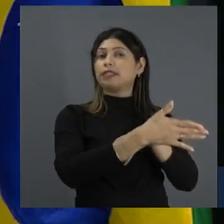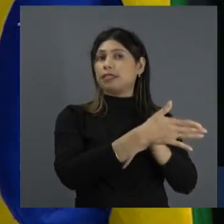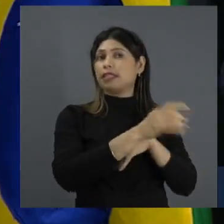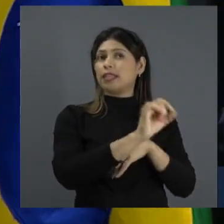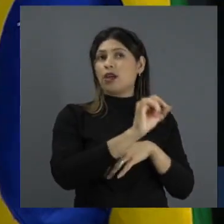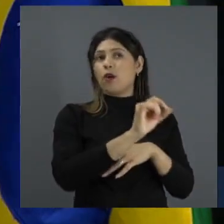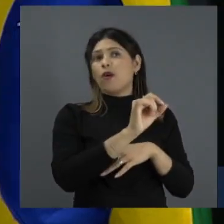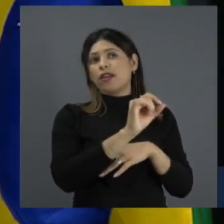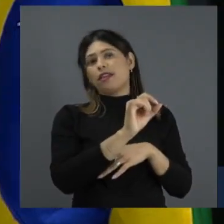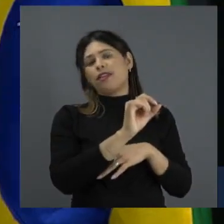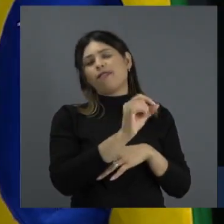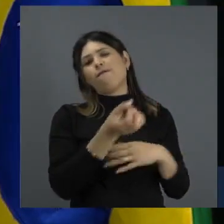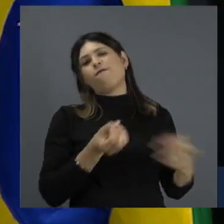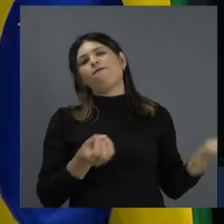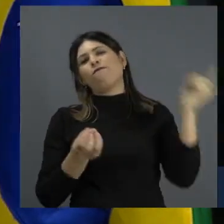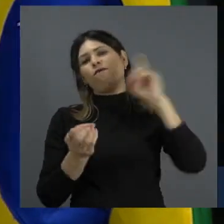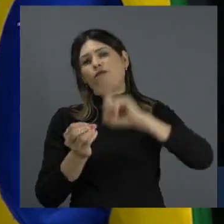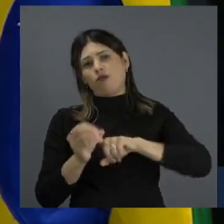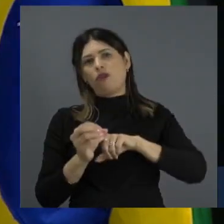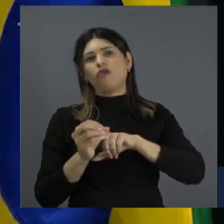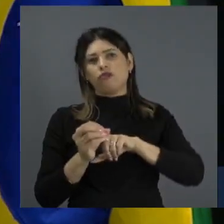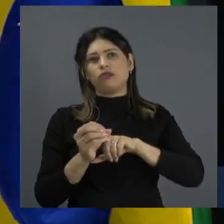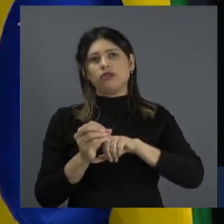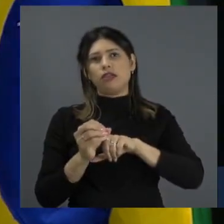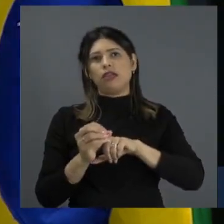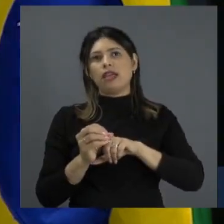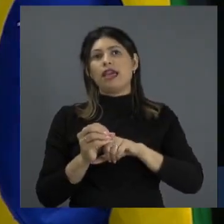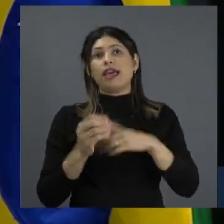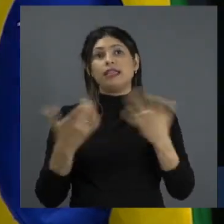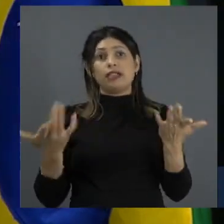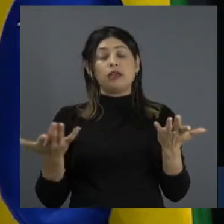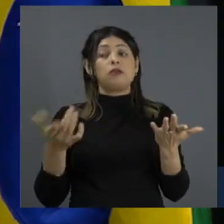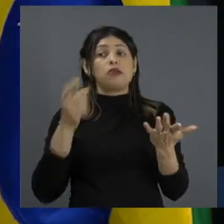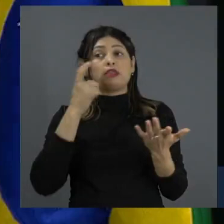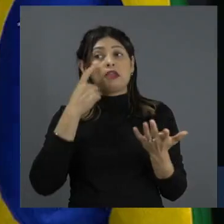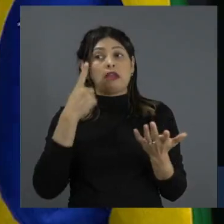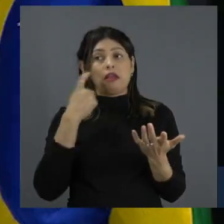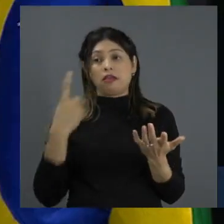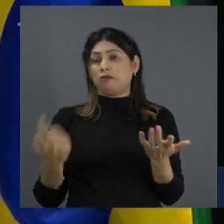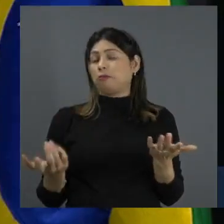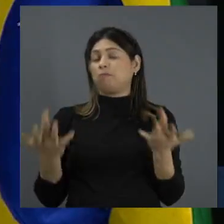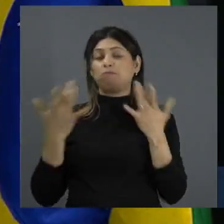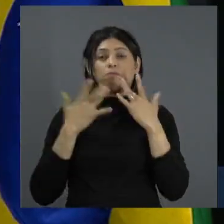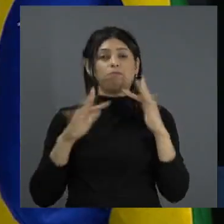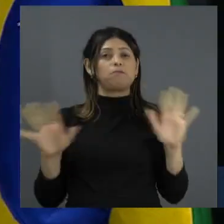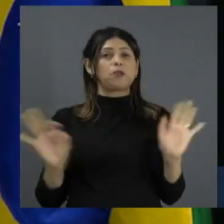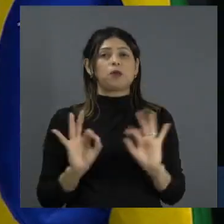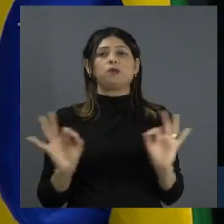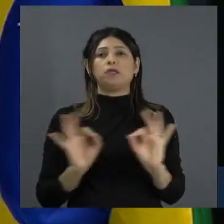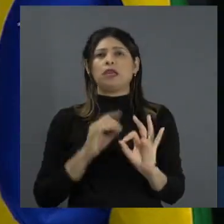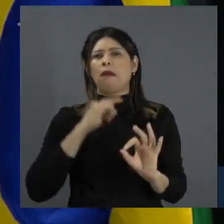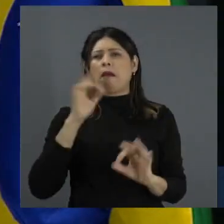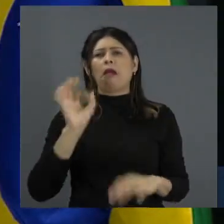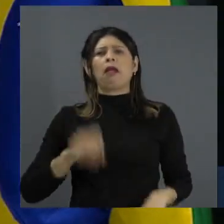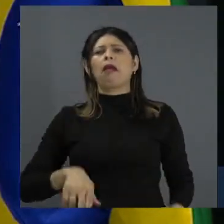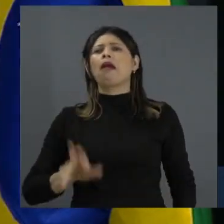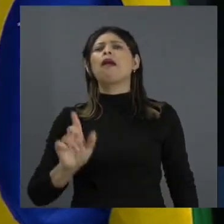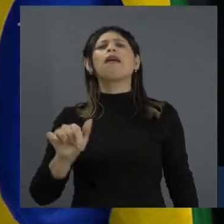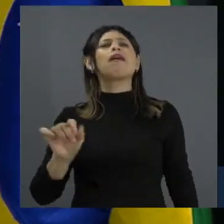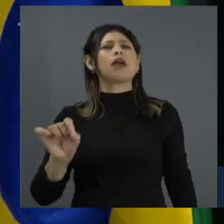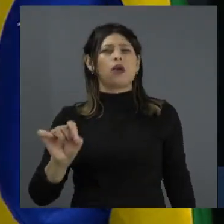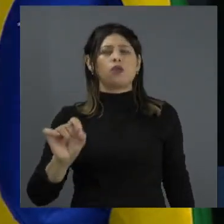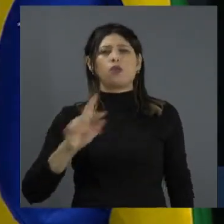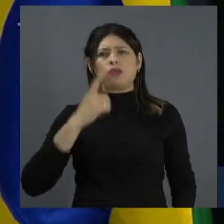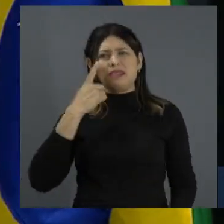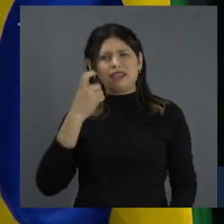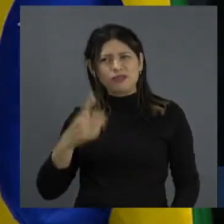trazer de volta para o Brasil, para interesse sabe lá de quem, porque isso não é interesse do povo brasileiro, a gente sabe disso. Então, eu queria